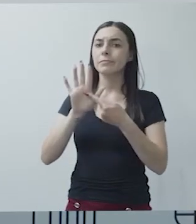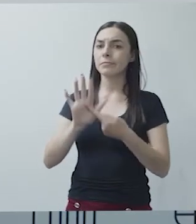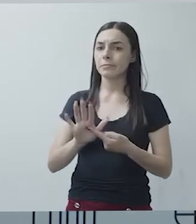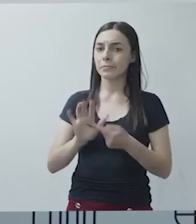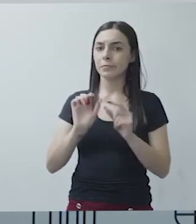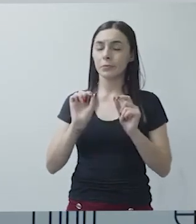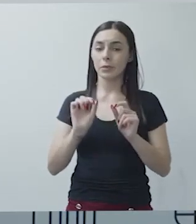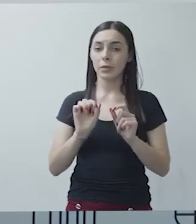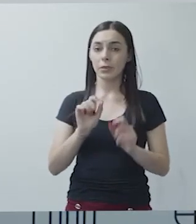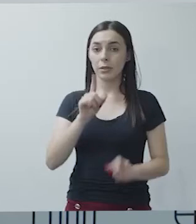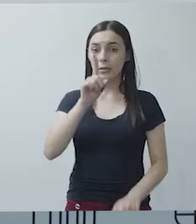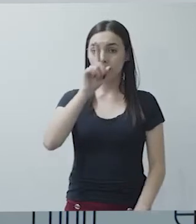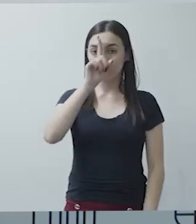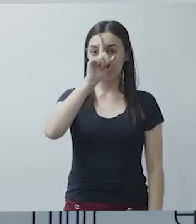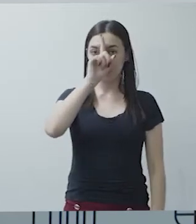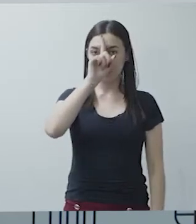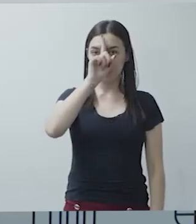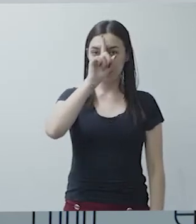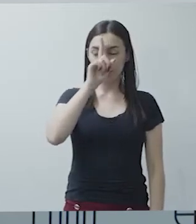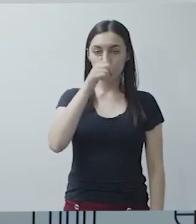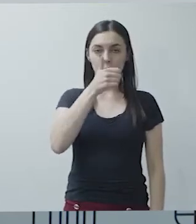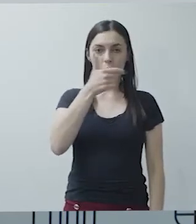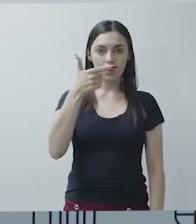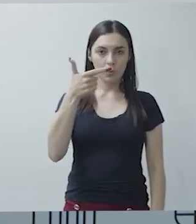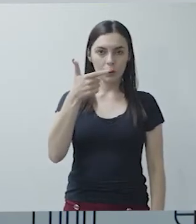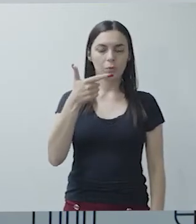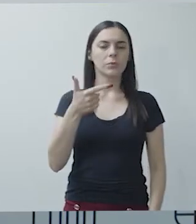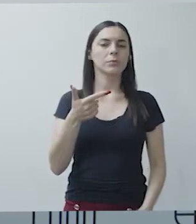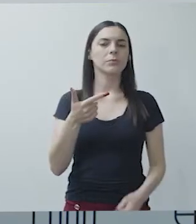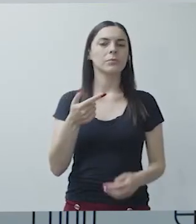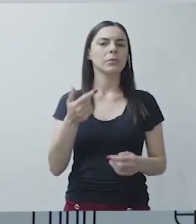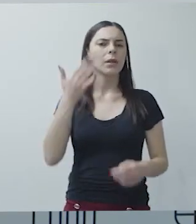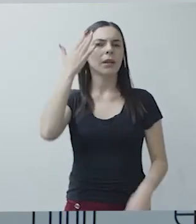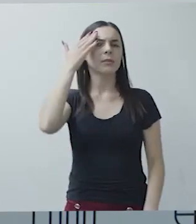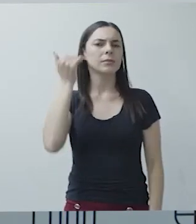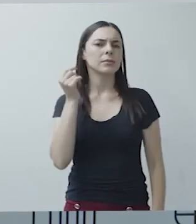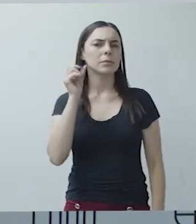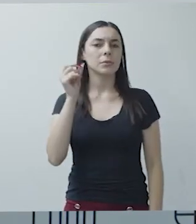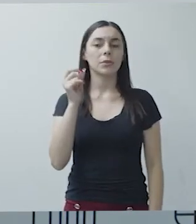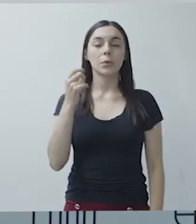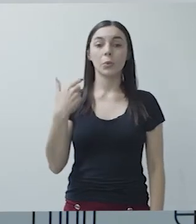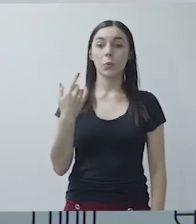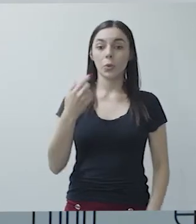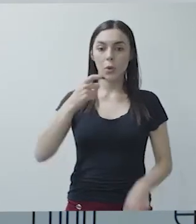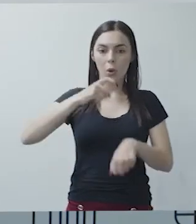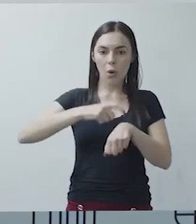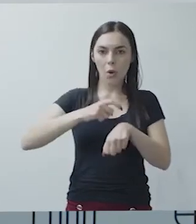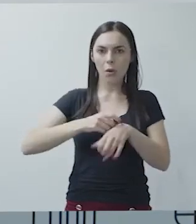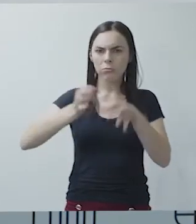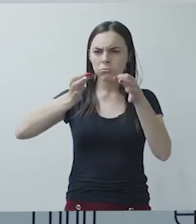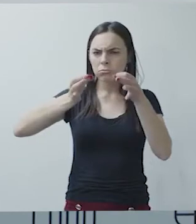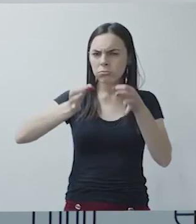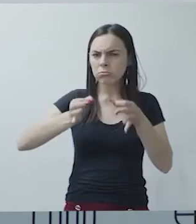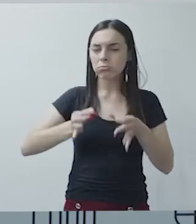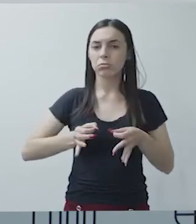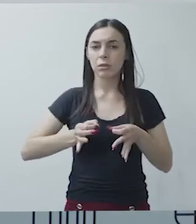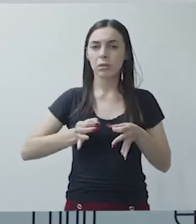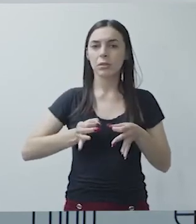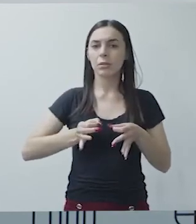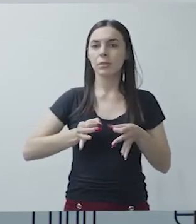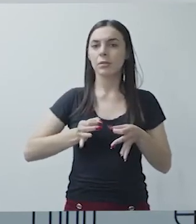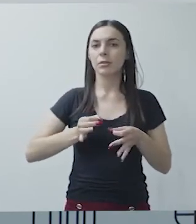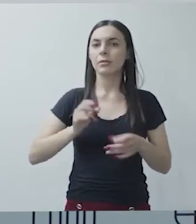o ponteiro maior, o número 12, para que a gente saiba que uma hora completa, tá? Ele é uma hora